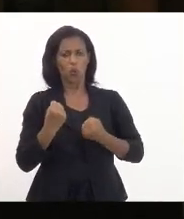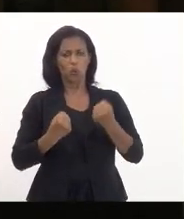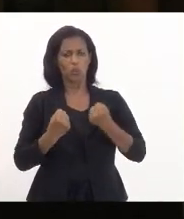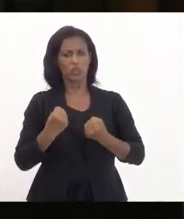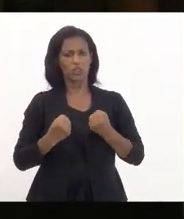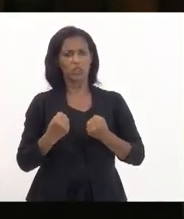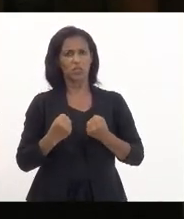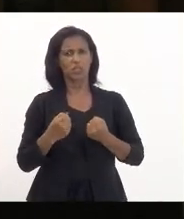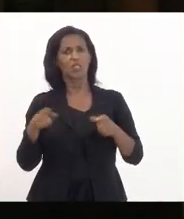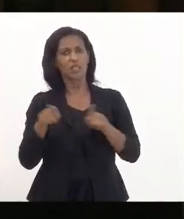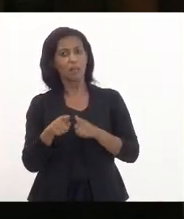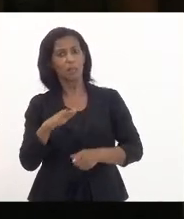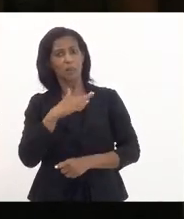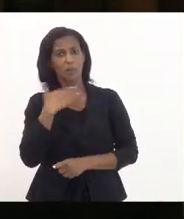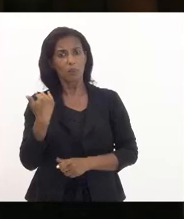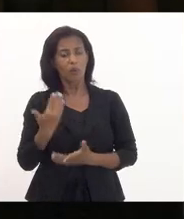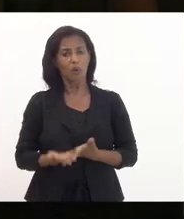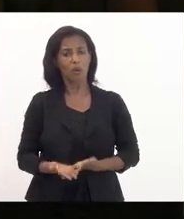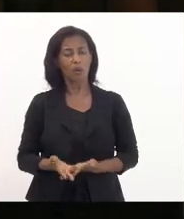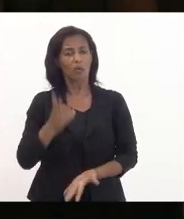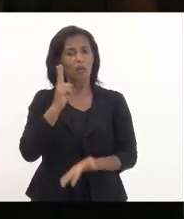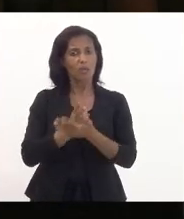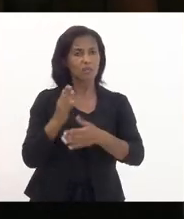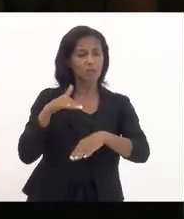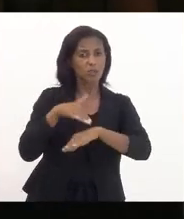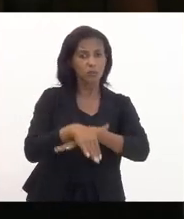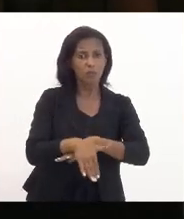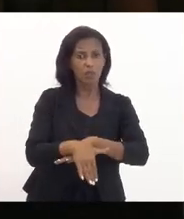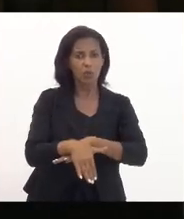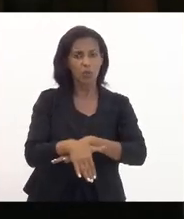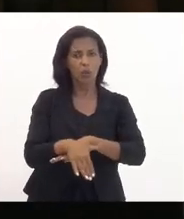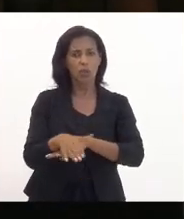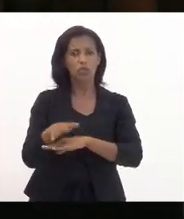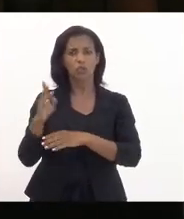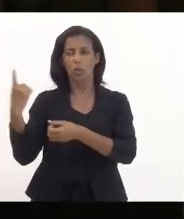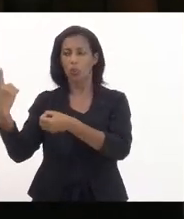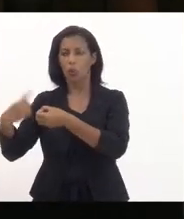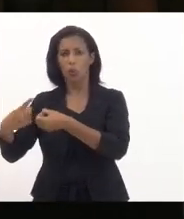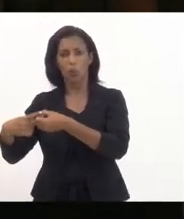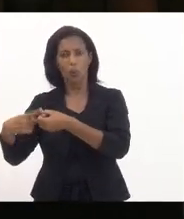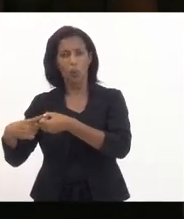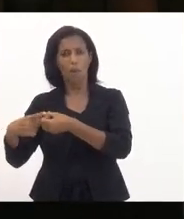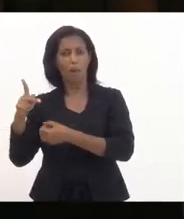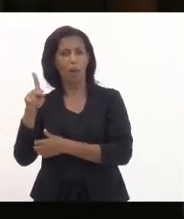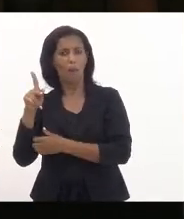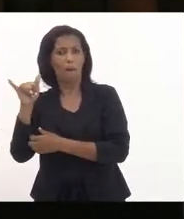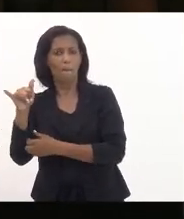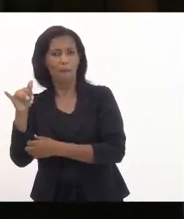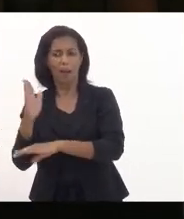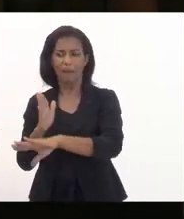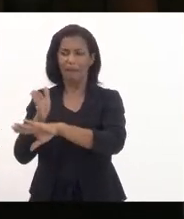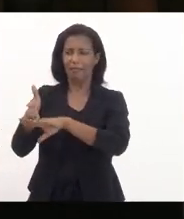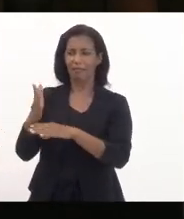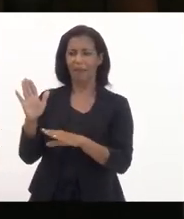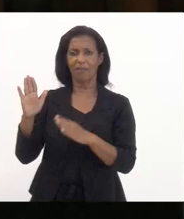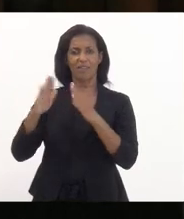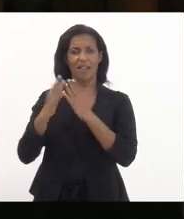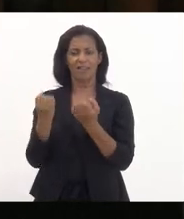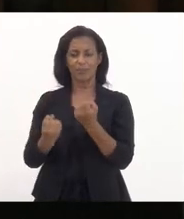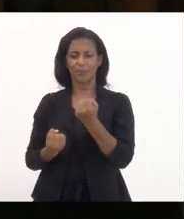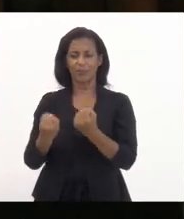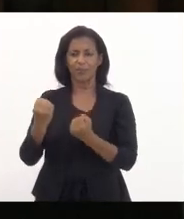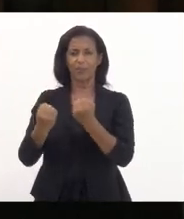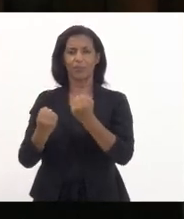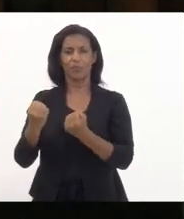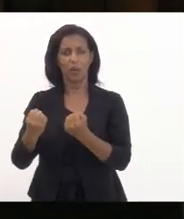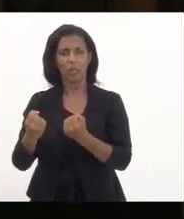calam, foi assassinado. Nessa mesma noite, num bairro na zona norte do Rio de Janeiro, um pai entrava em casa dirigindo seu veículo e